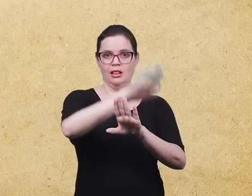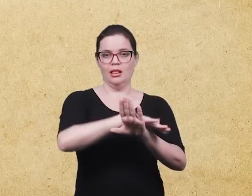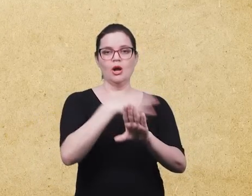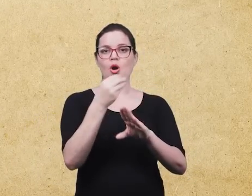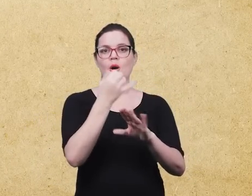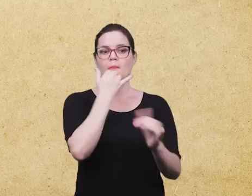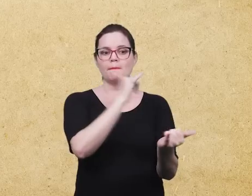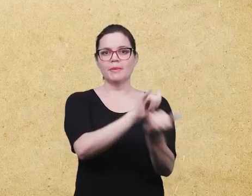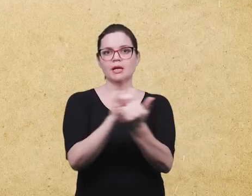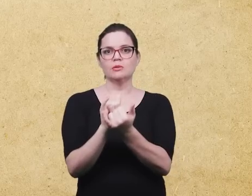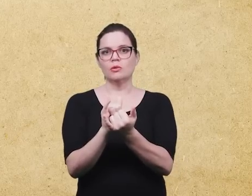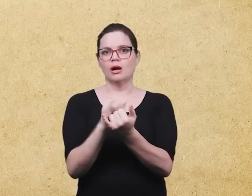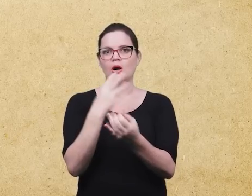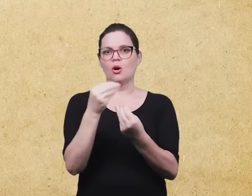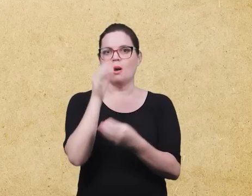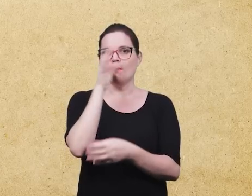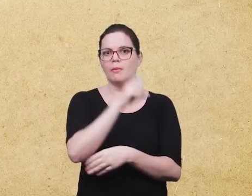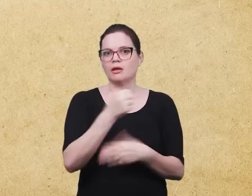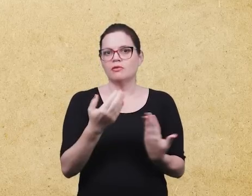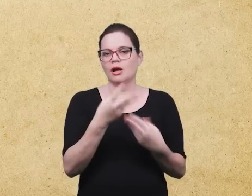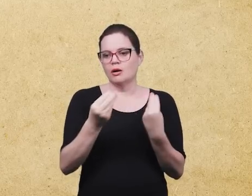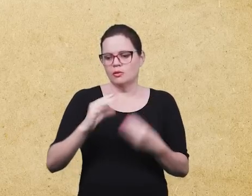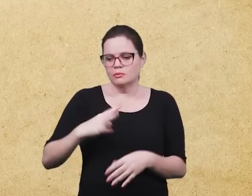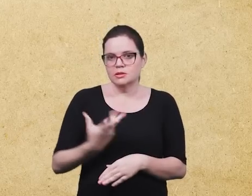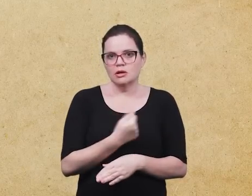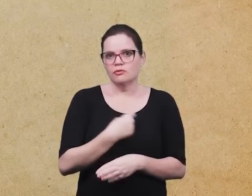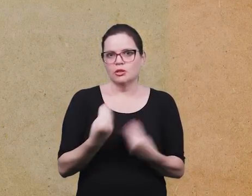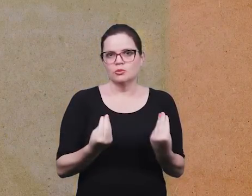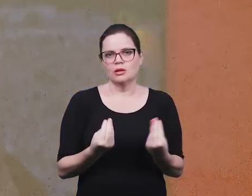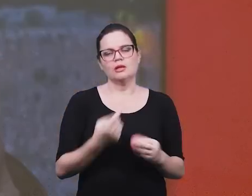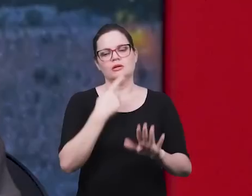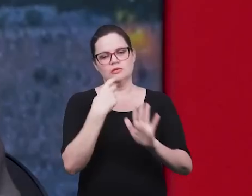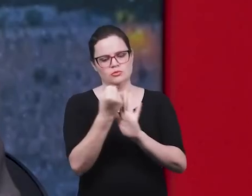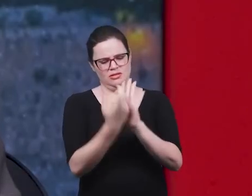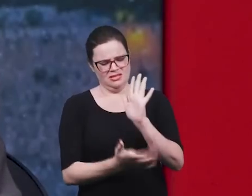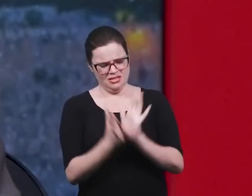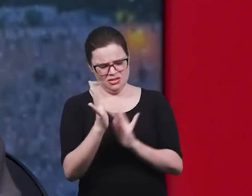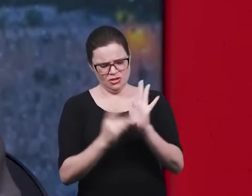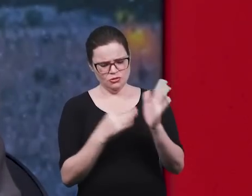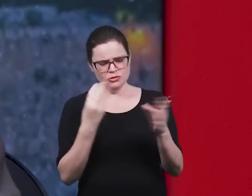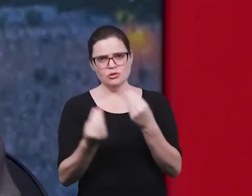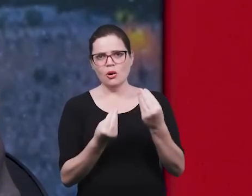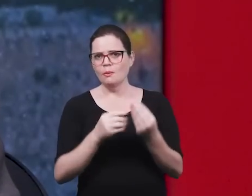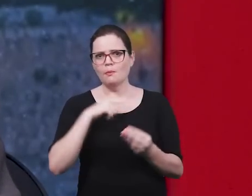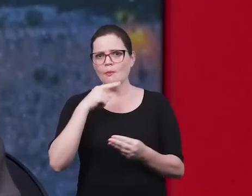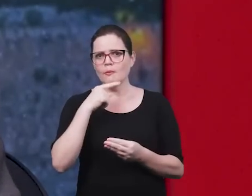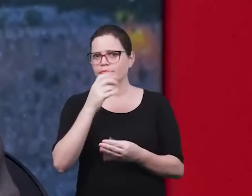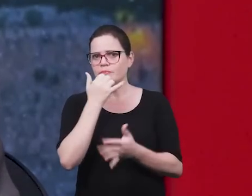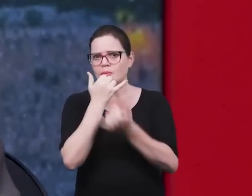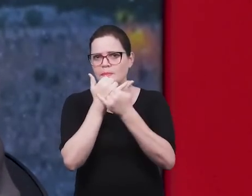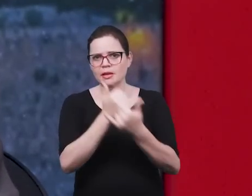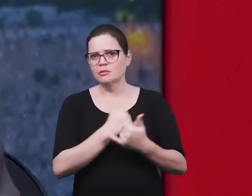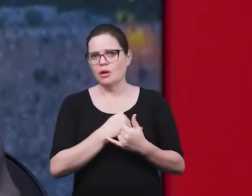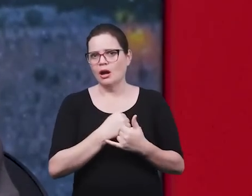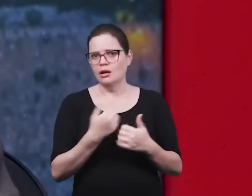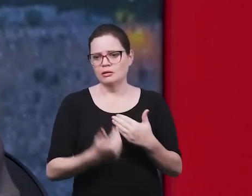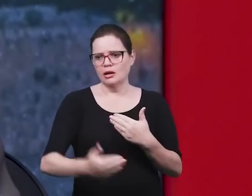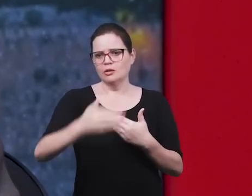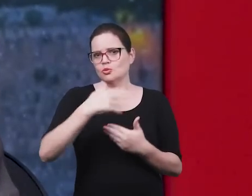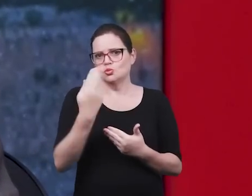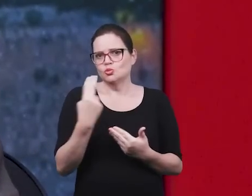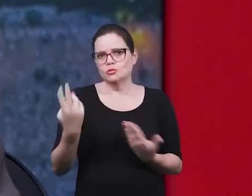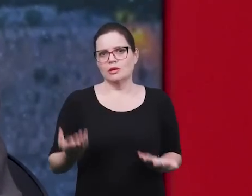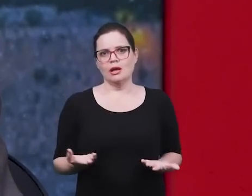Ou seja, o sangue é um marcador para nós. Ou seja, sem o sangue não há o início de uma jornada na